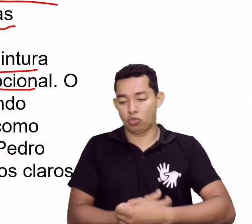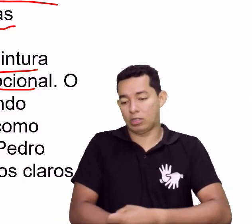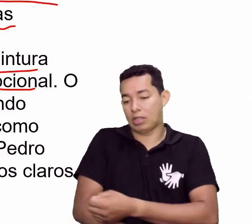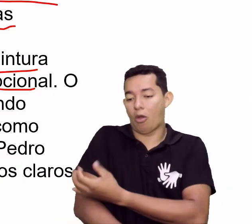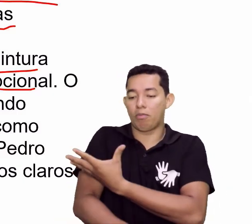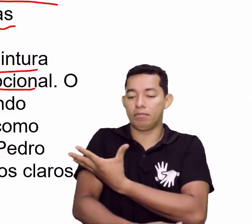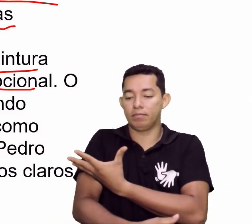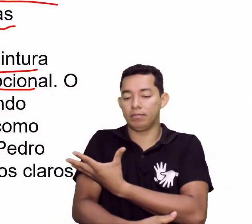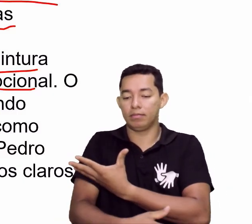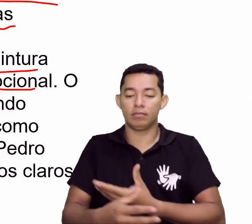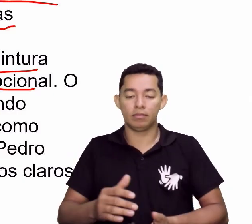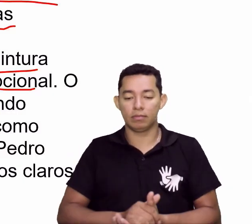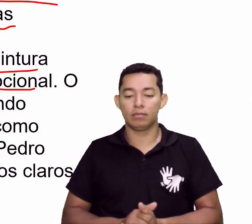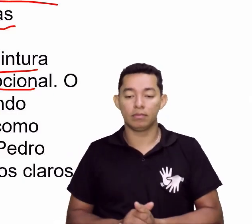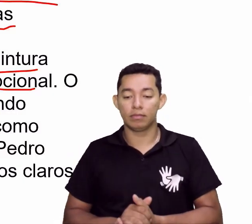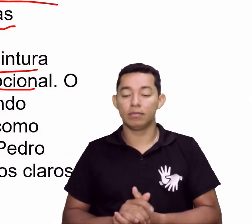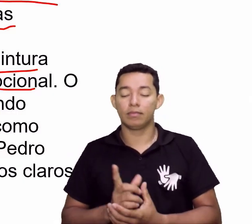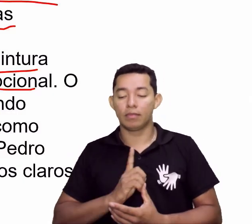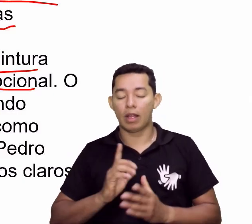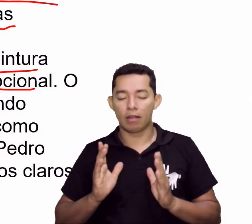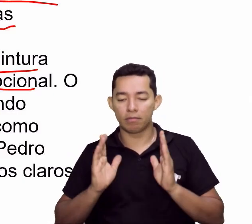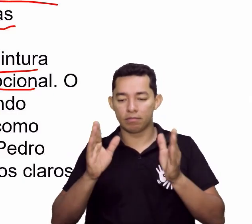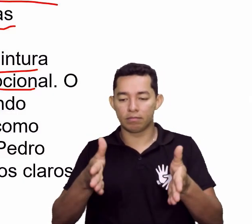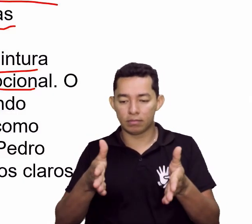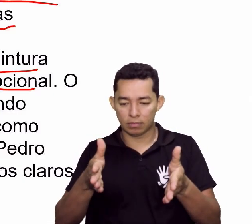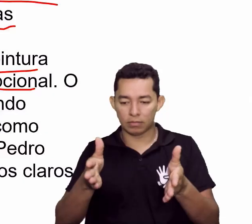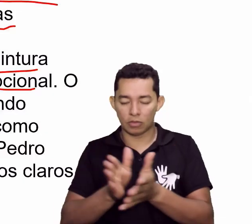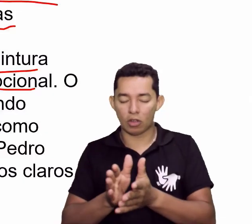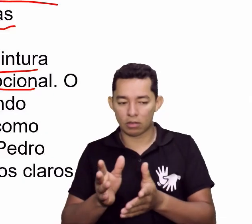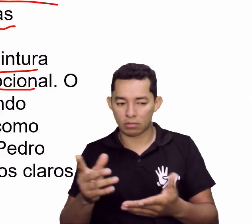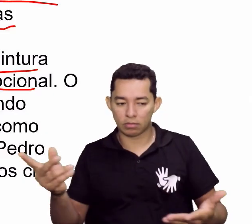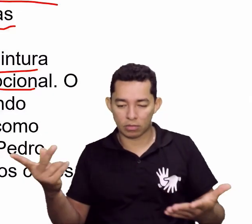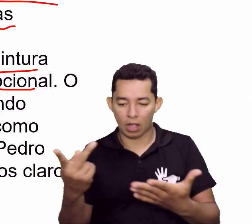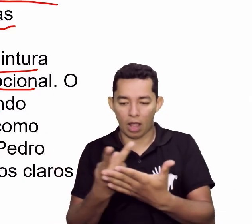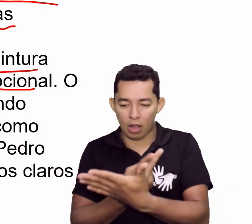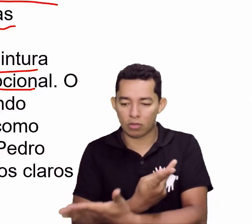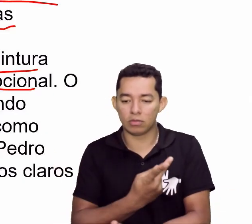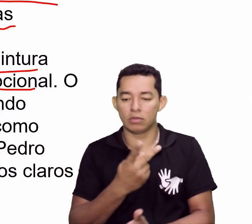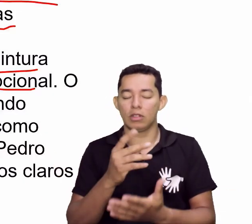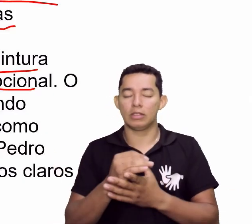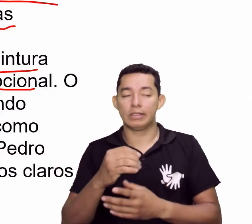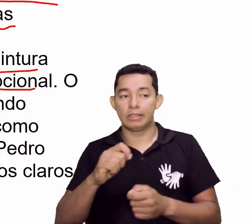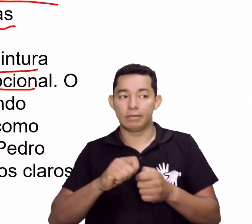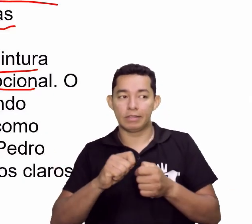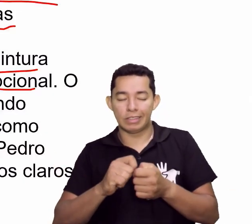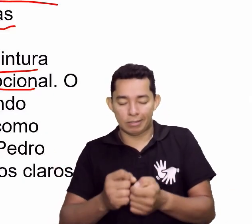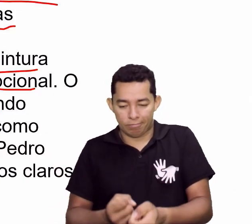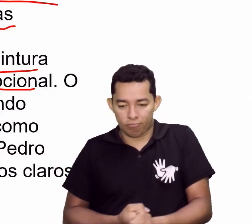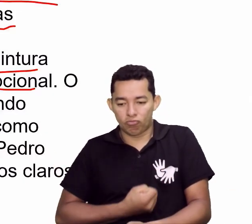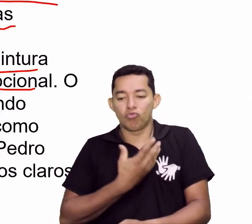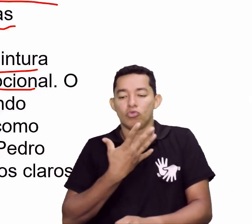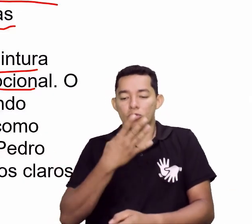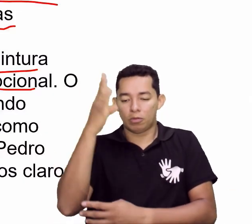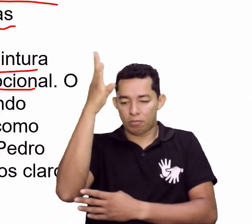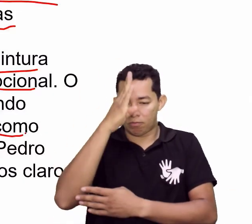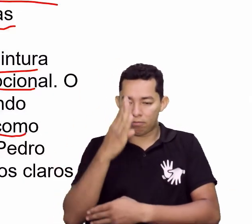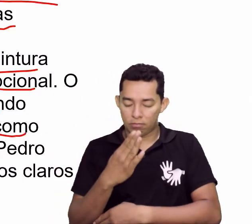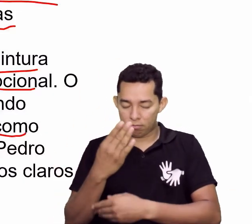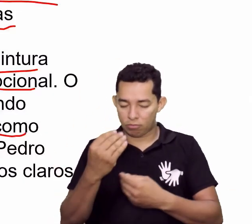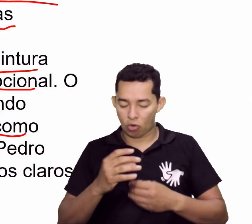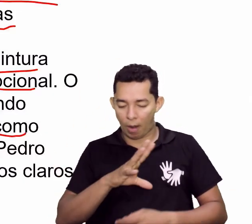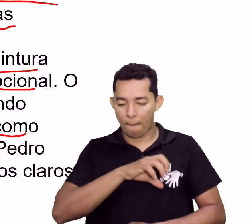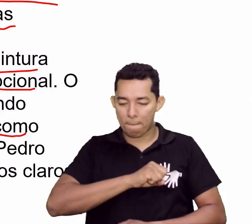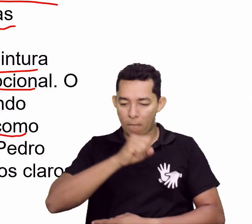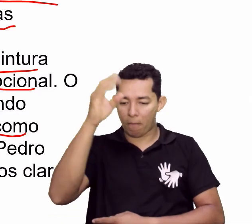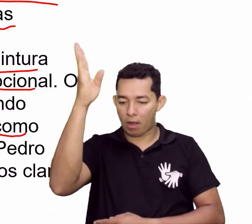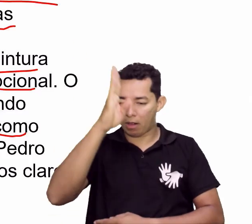a glorificação de eventos visando despertar sentimentos cívicos e patrióticos.